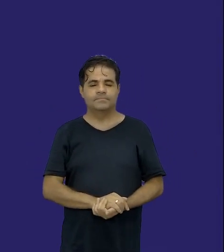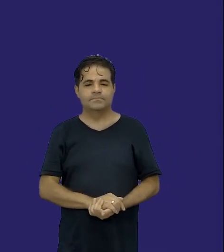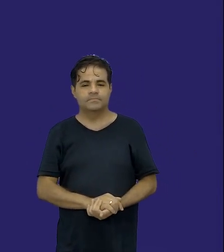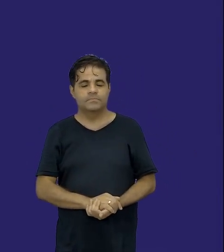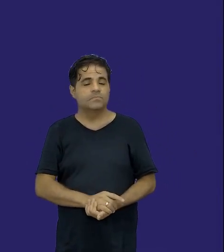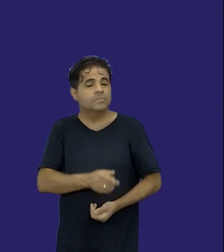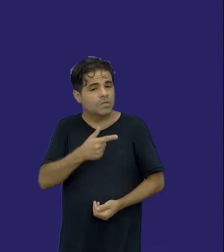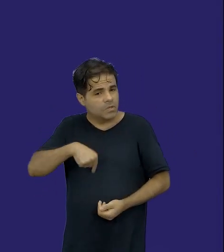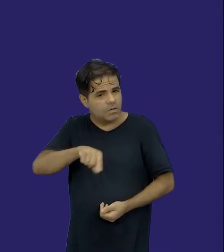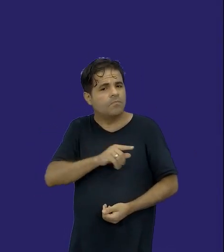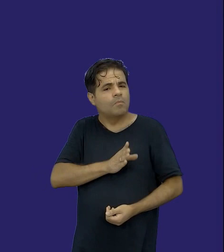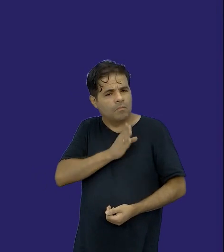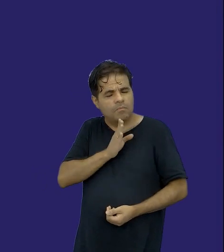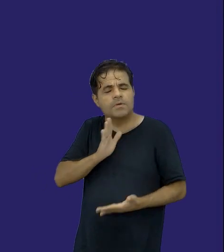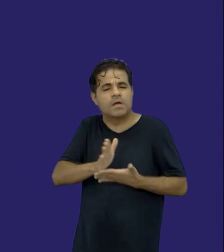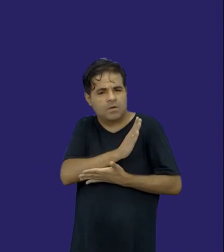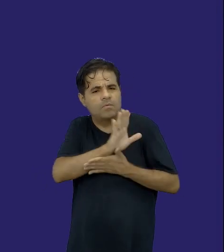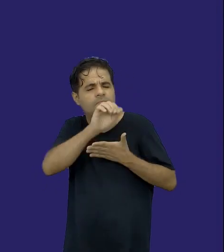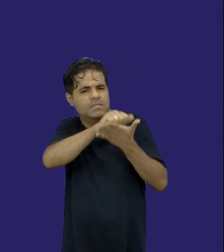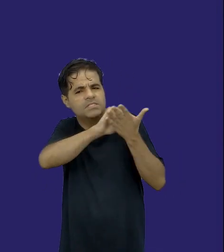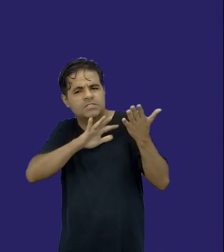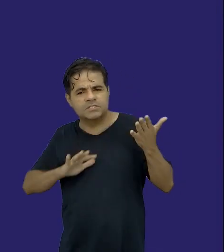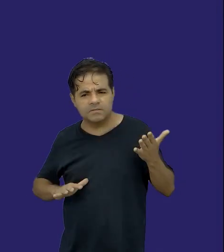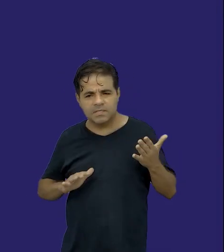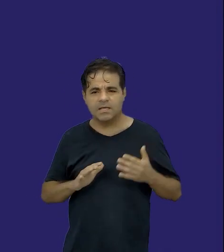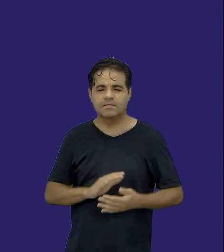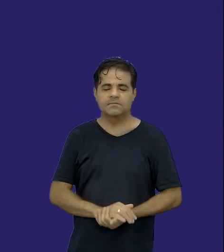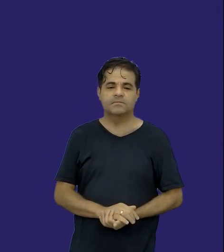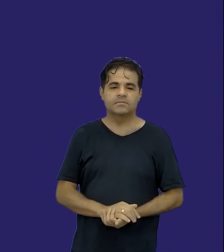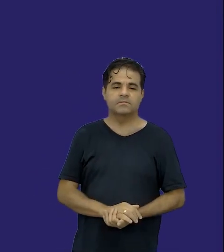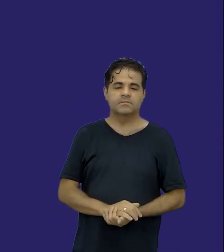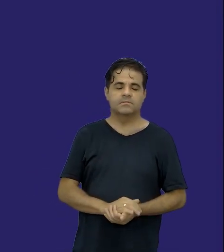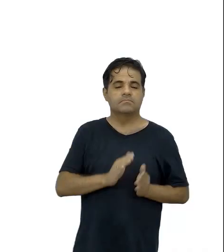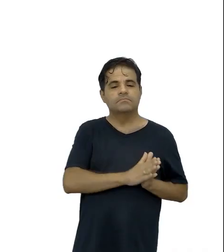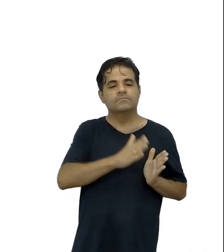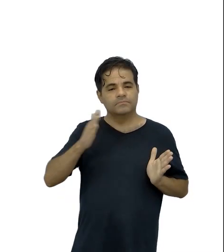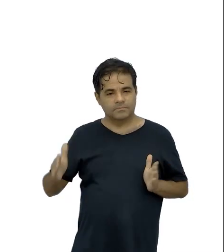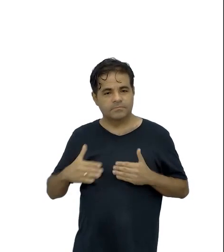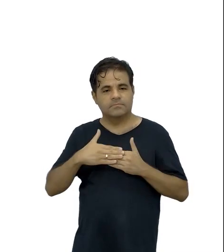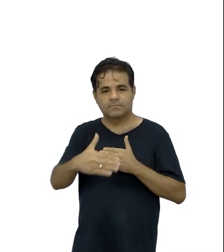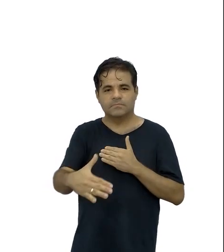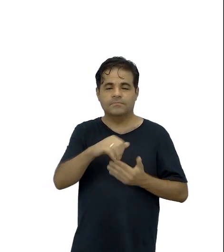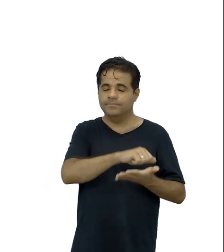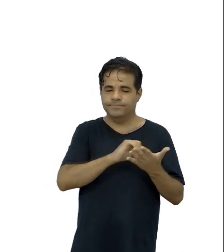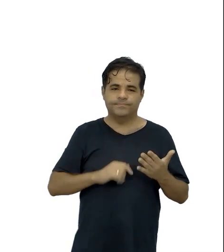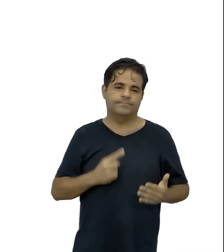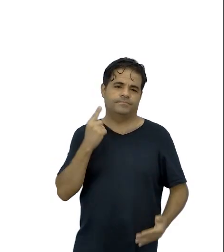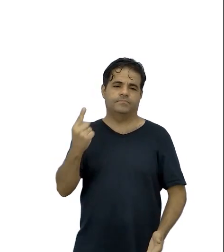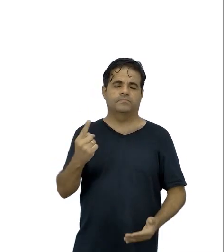que vamos conhecer algumas das atividades da sequência de atividade 1.